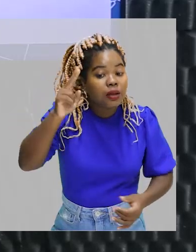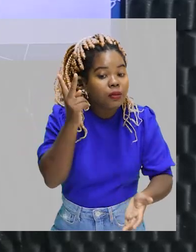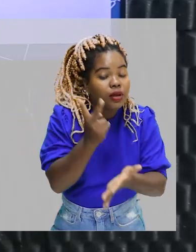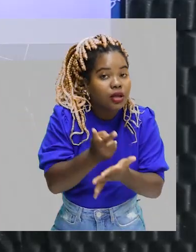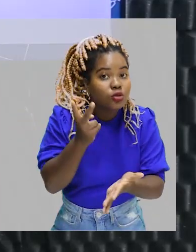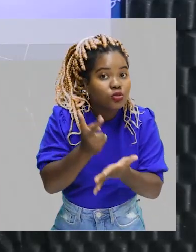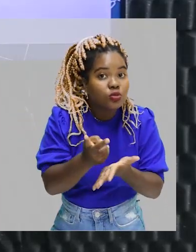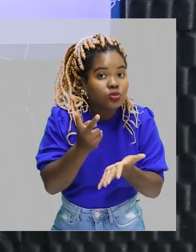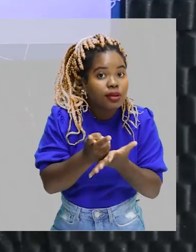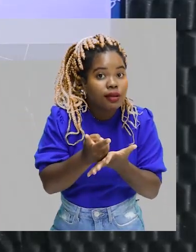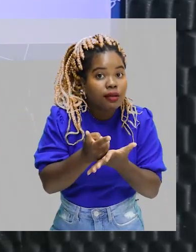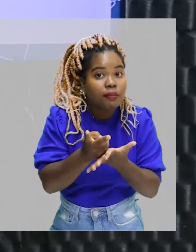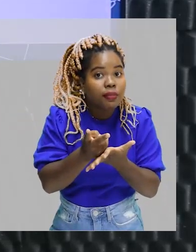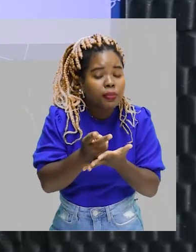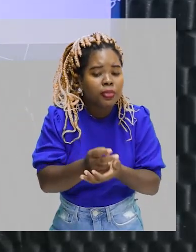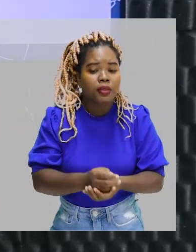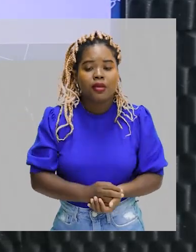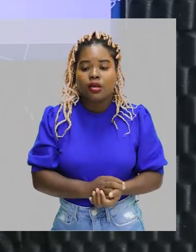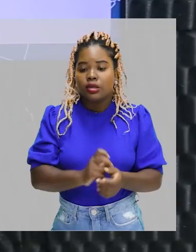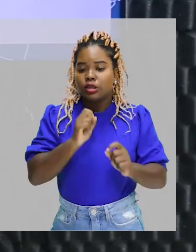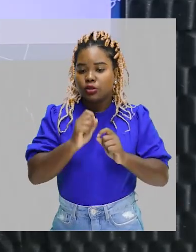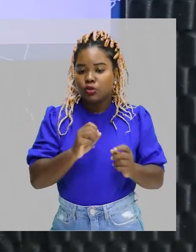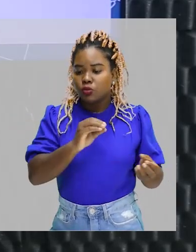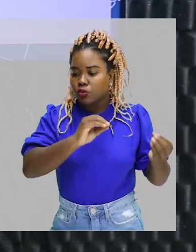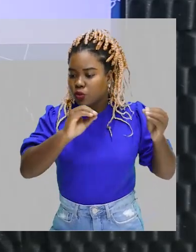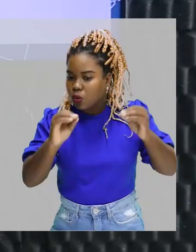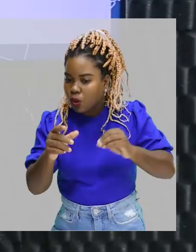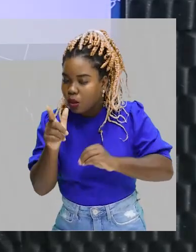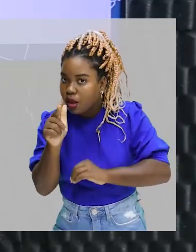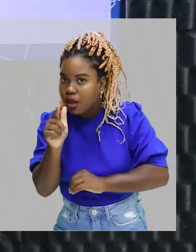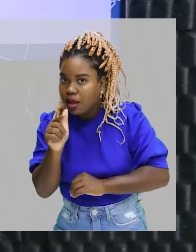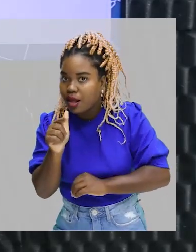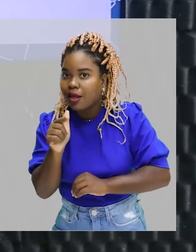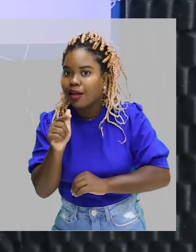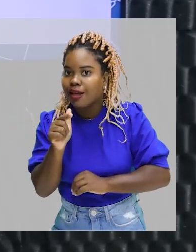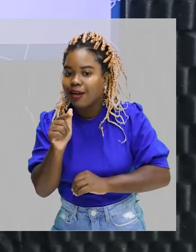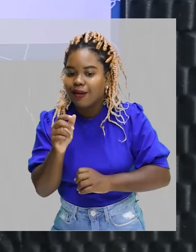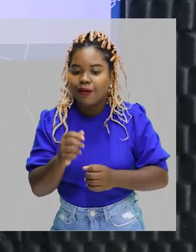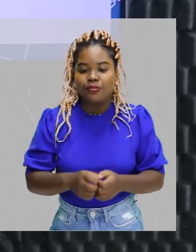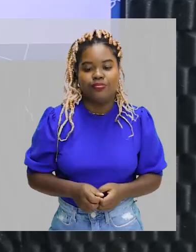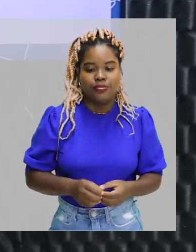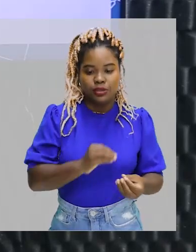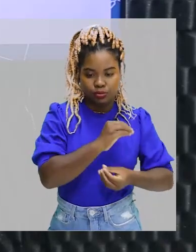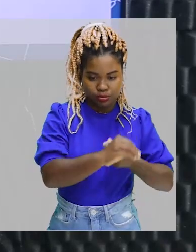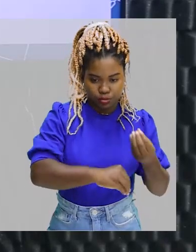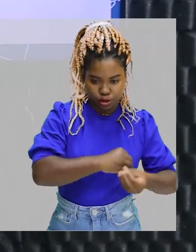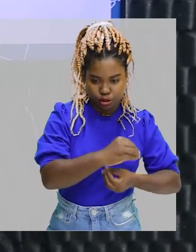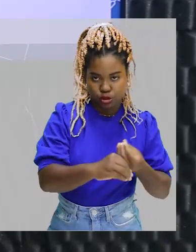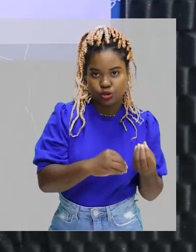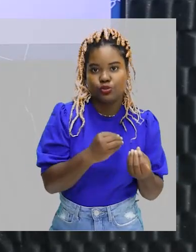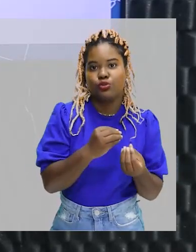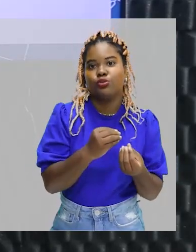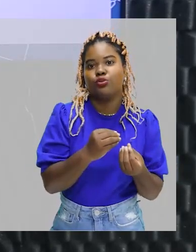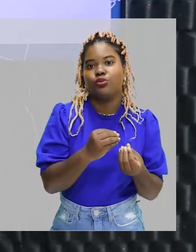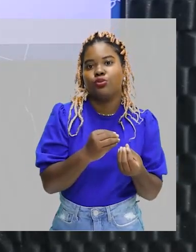sempre que toda vez que a gente adiciona água, a concentração tem que